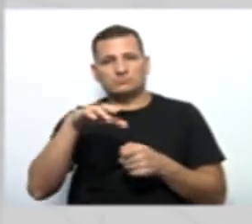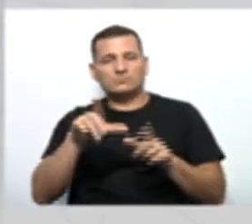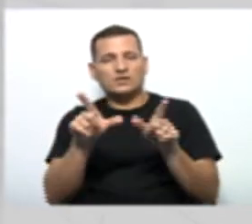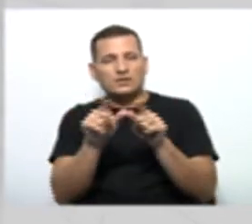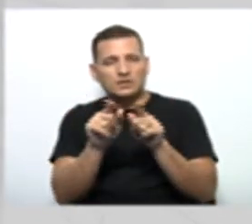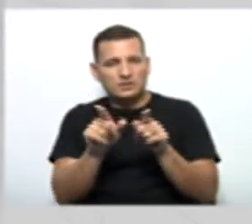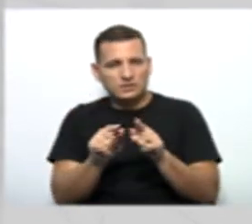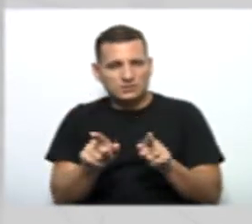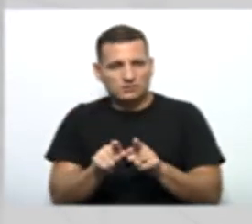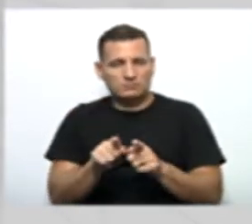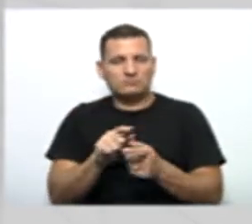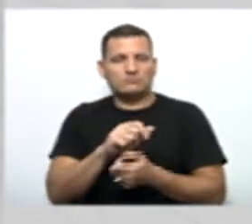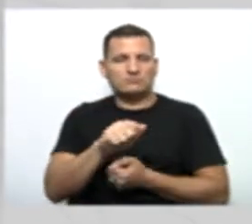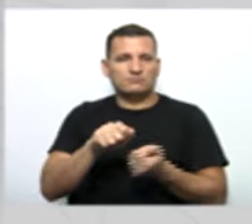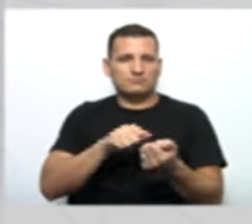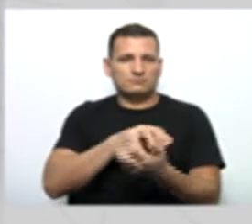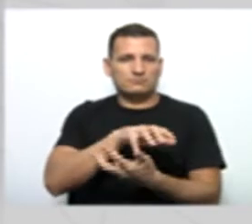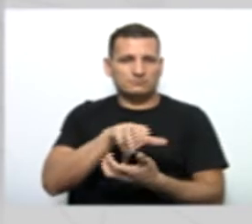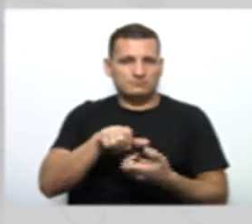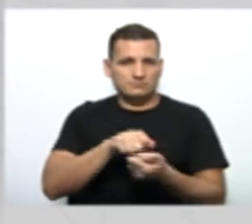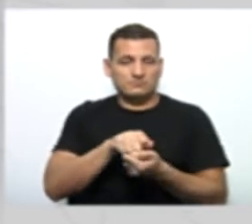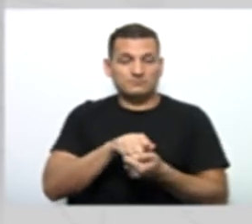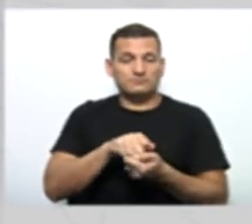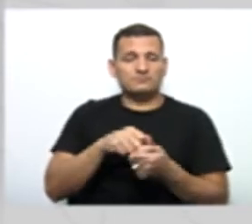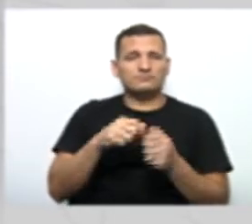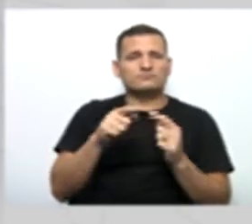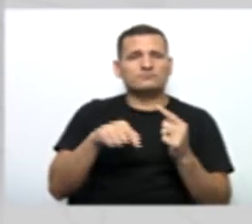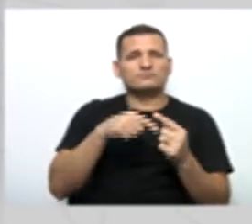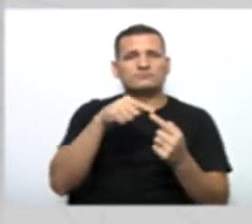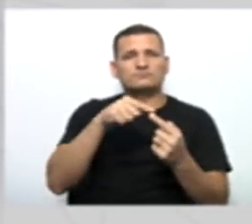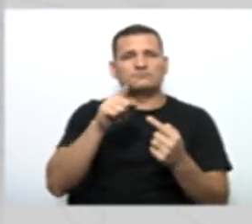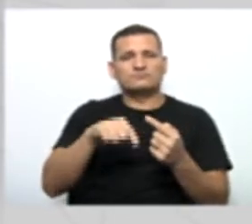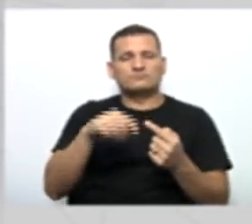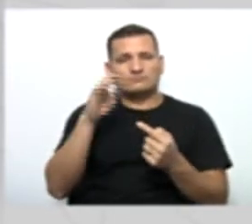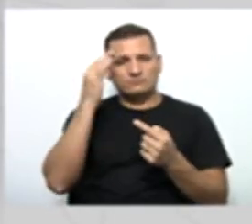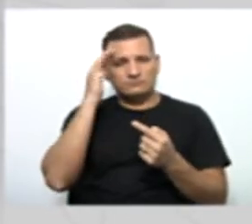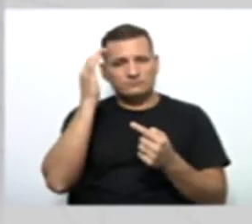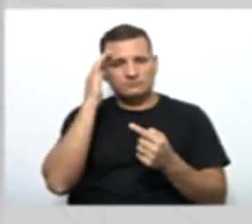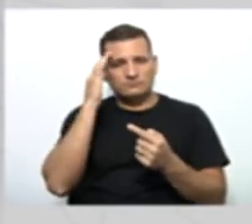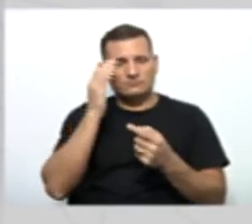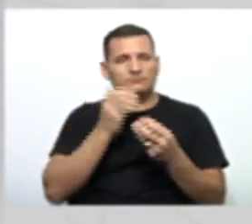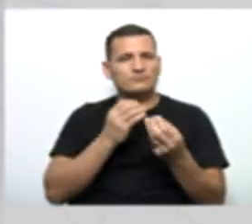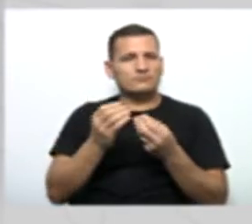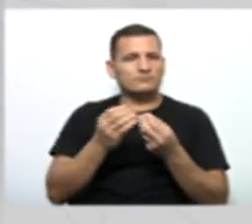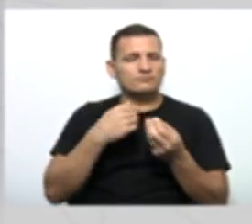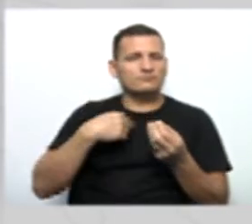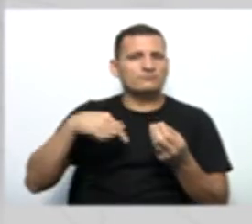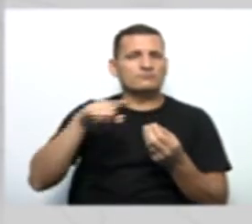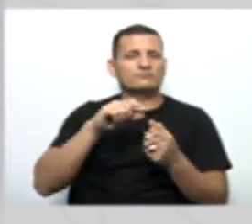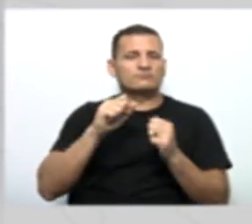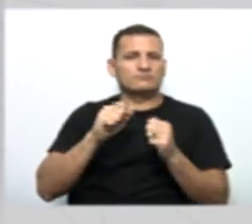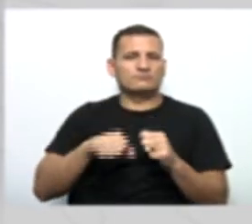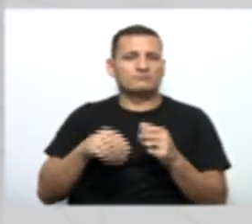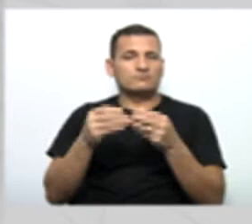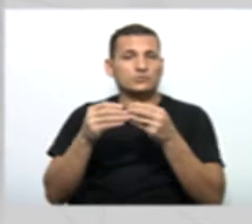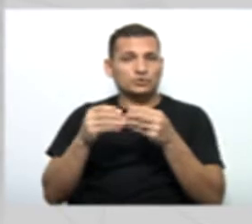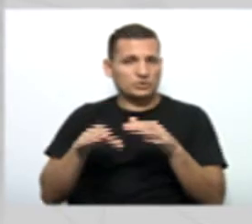Os nossos objetivos são entender como as nossas ações podem prejudicar todo o